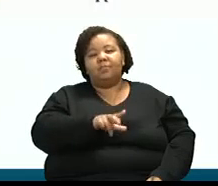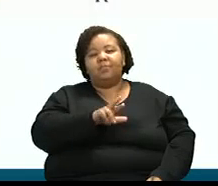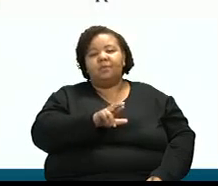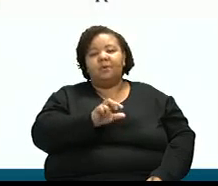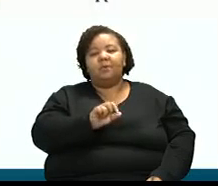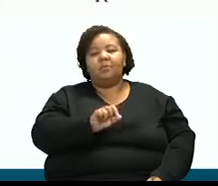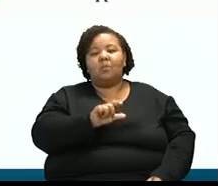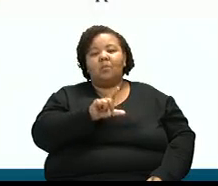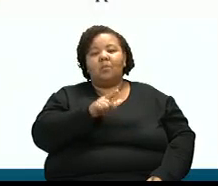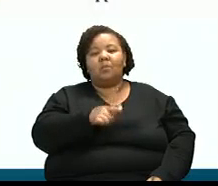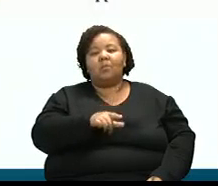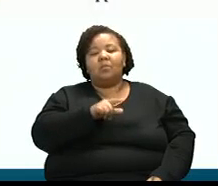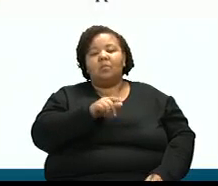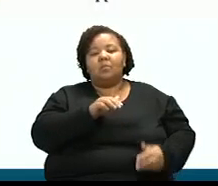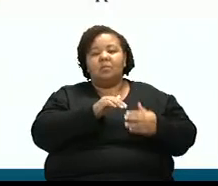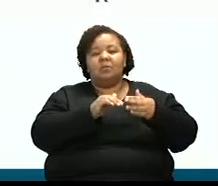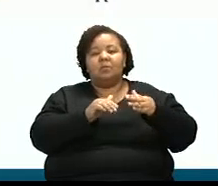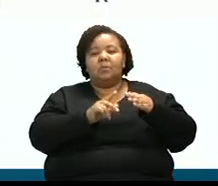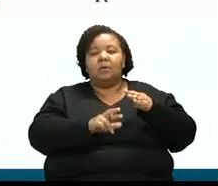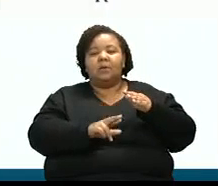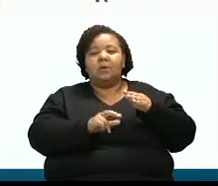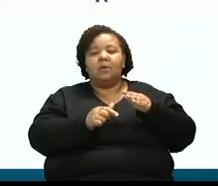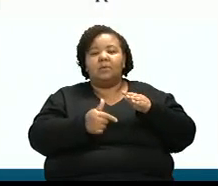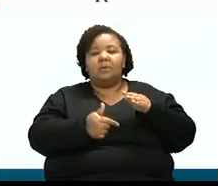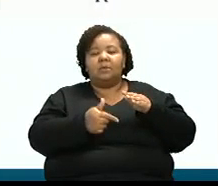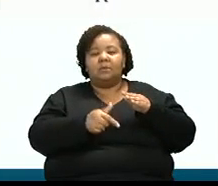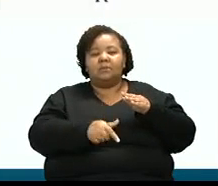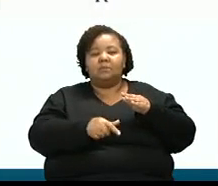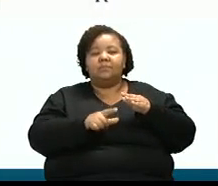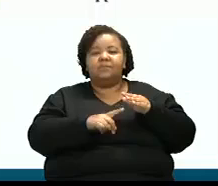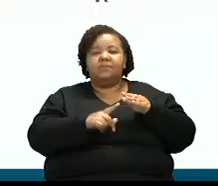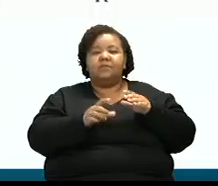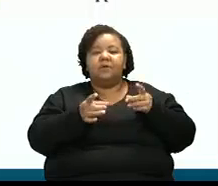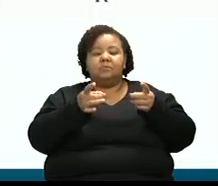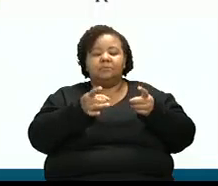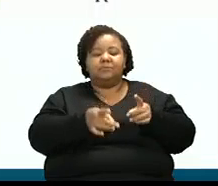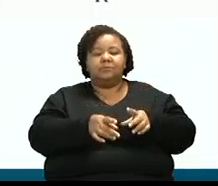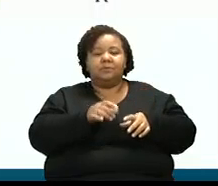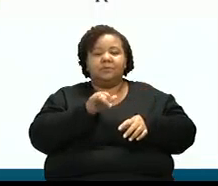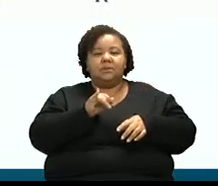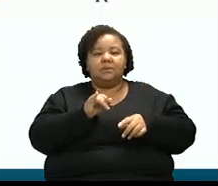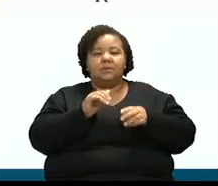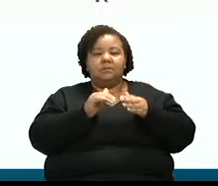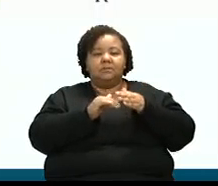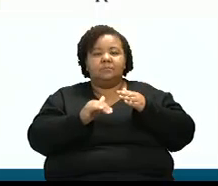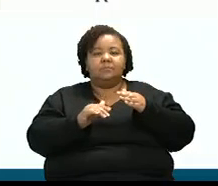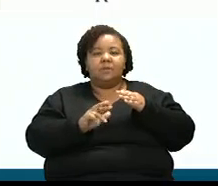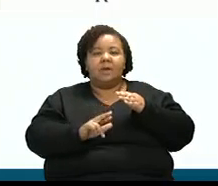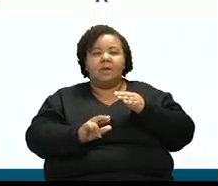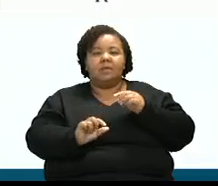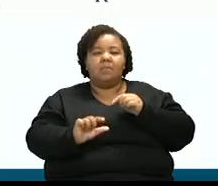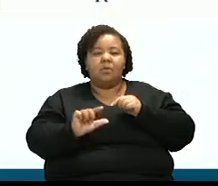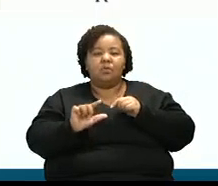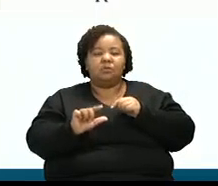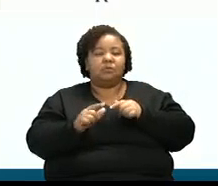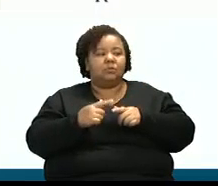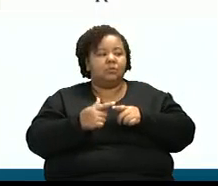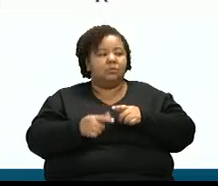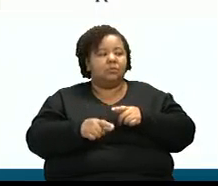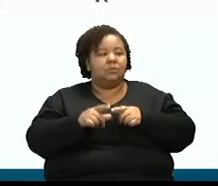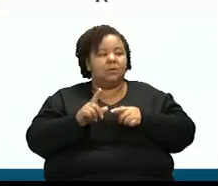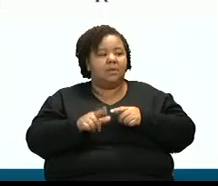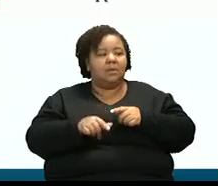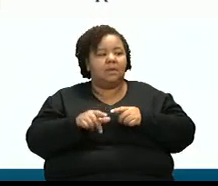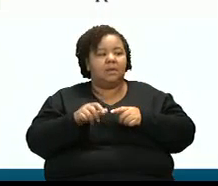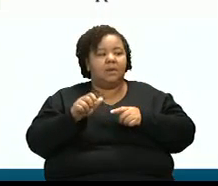maiúsculo no numerador com r quadrado no denominador, vai restar i sobre r maiúsculo. Por que é integral de